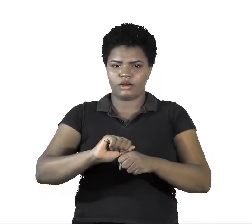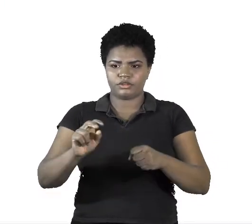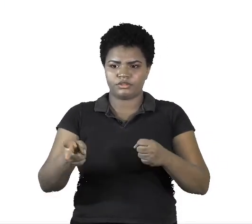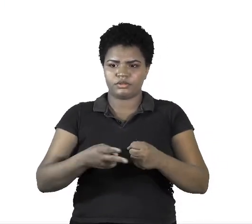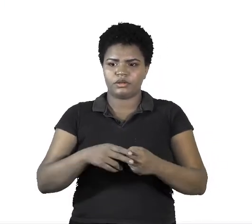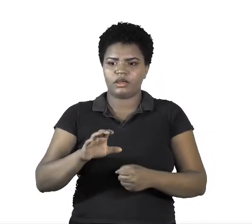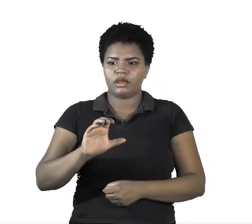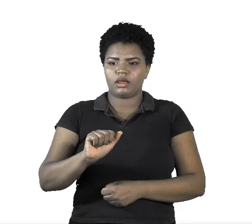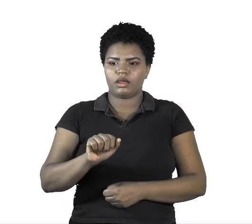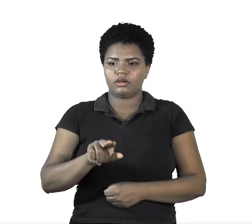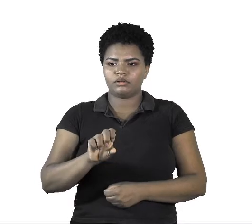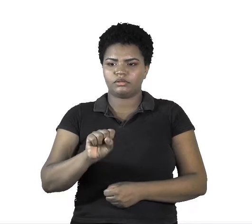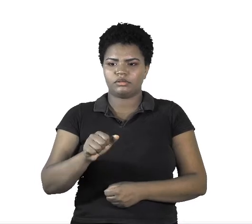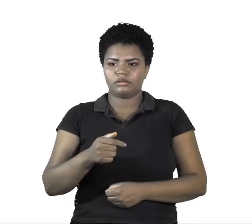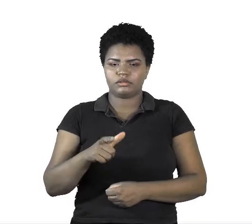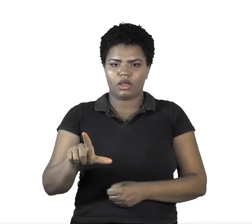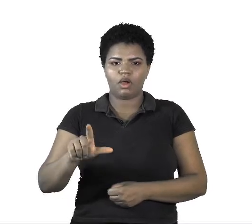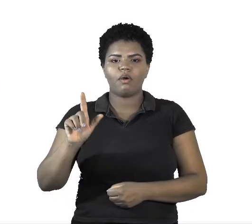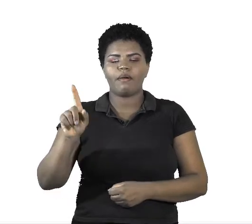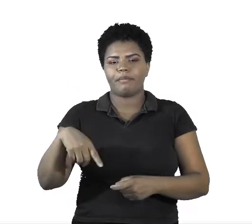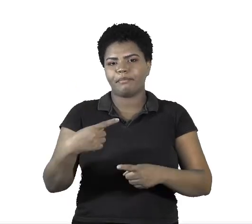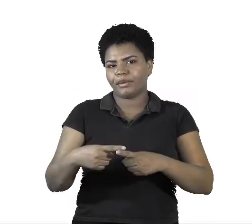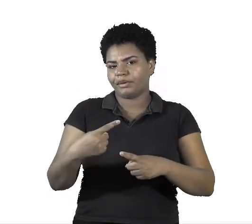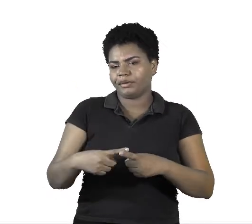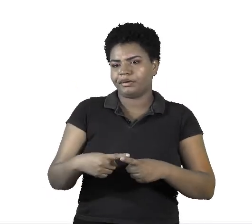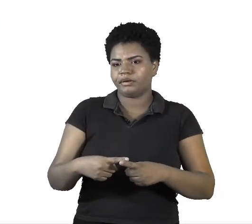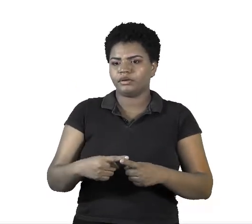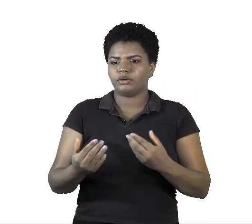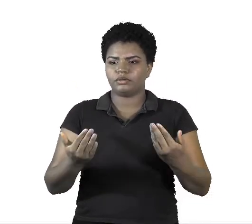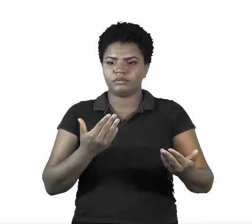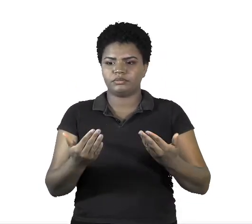causal, que é o porquê, a comparativa, o